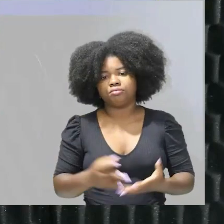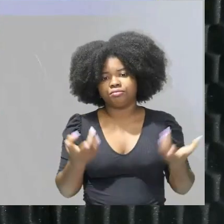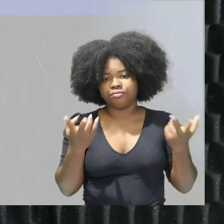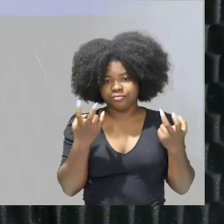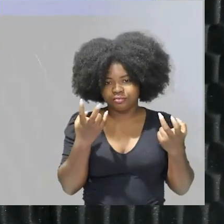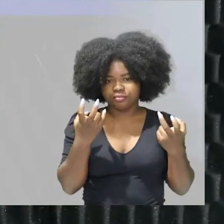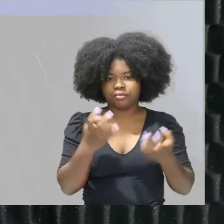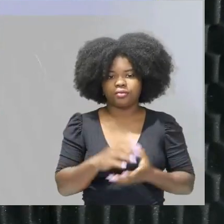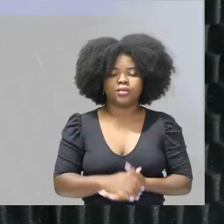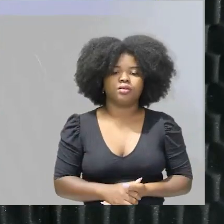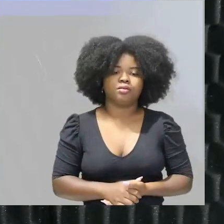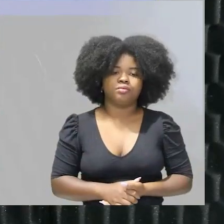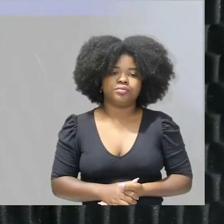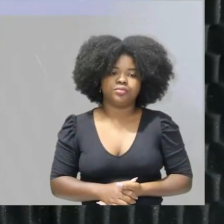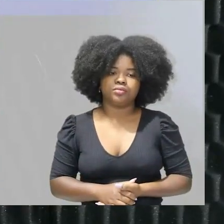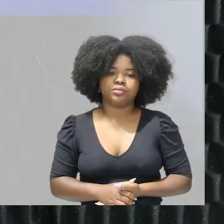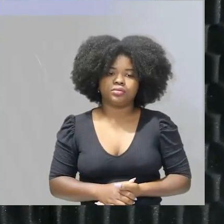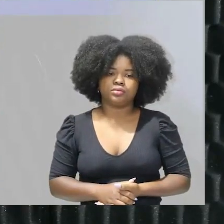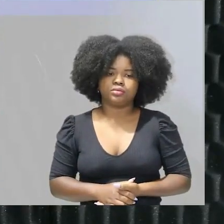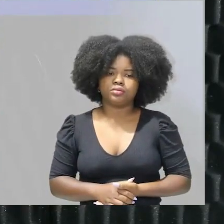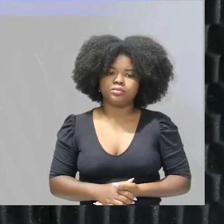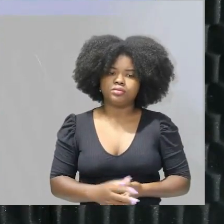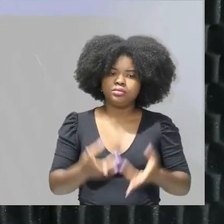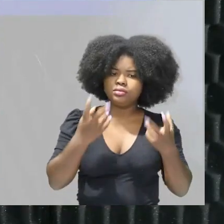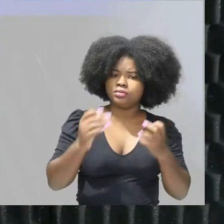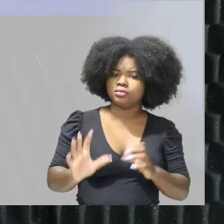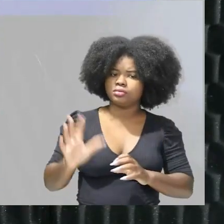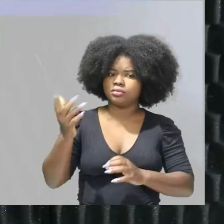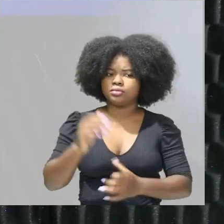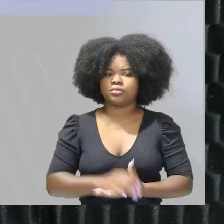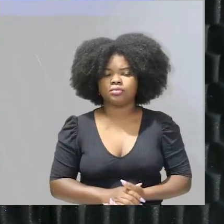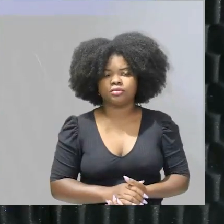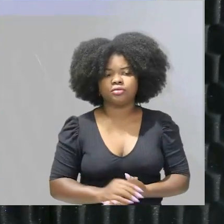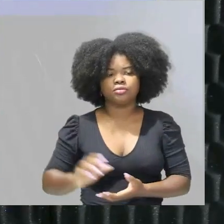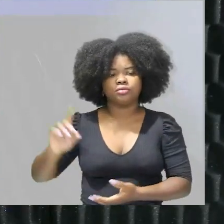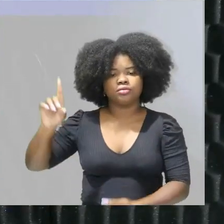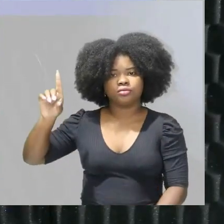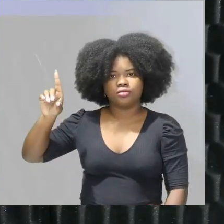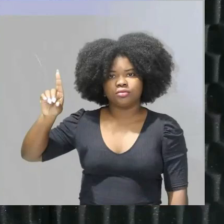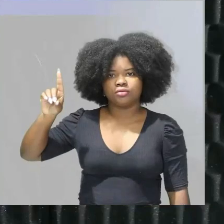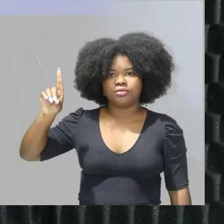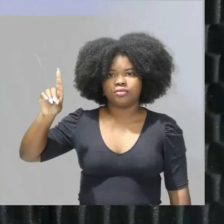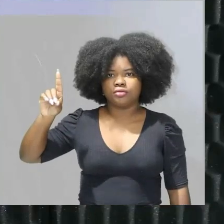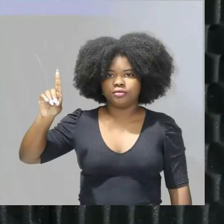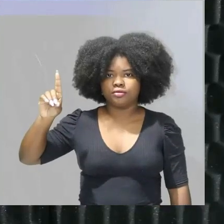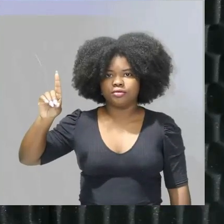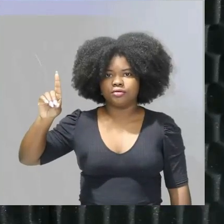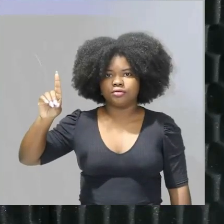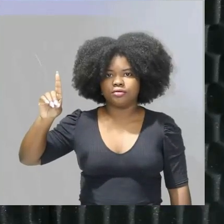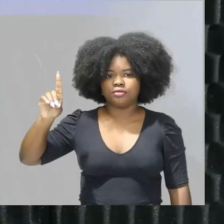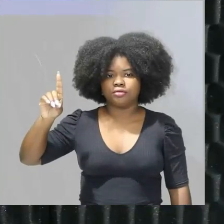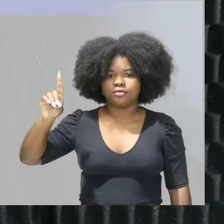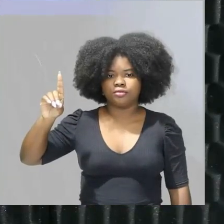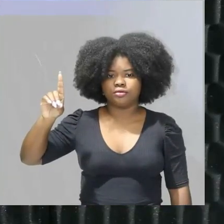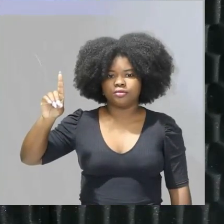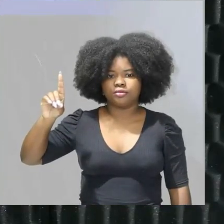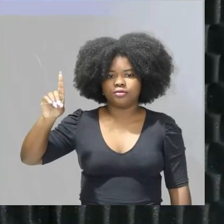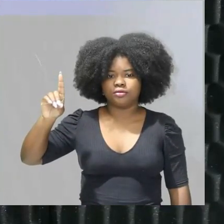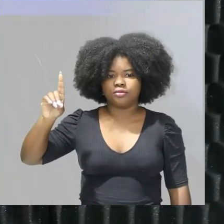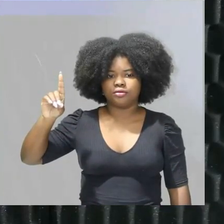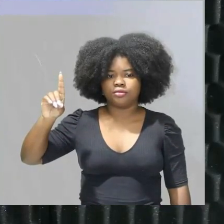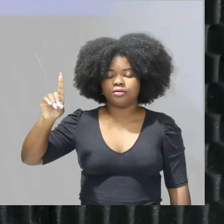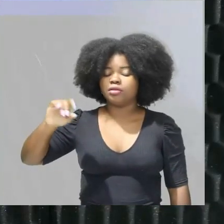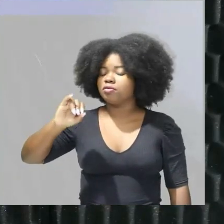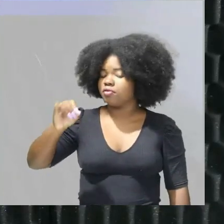além da percepção fenômenos vivência dos fenômenos do mundo é o que a gente mais vai conseguir